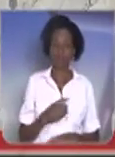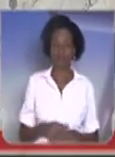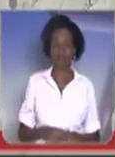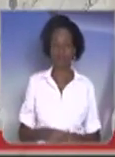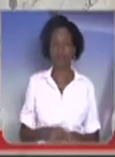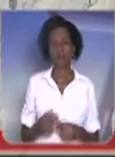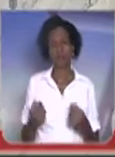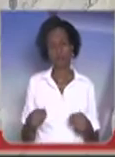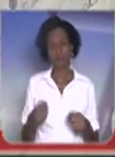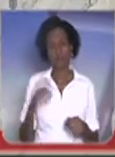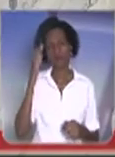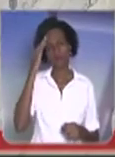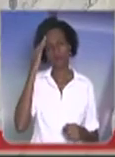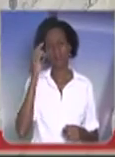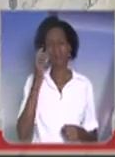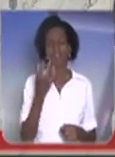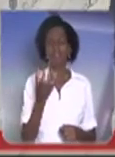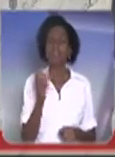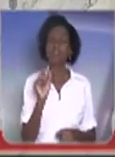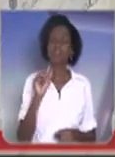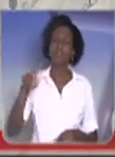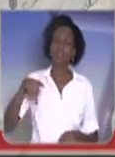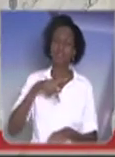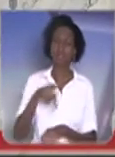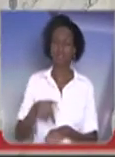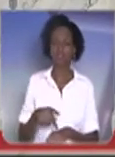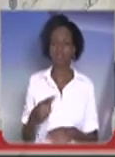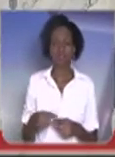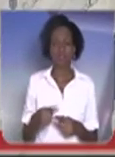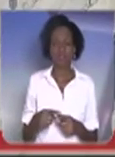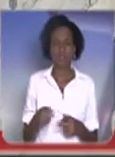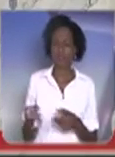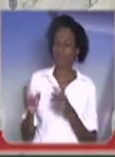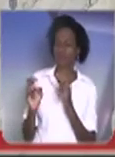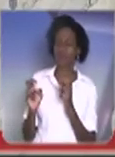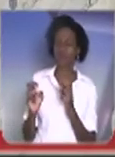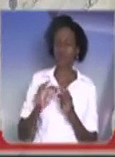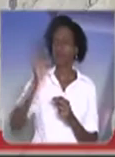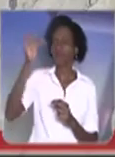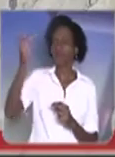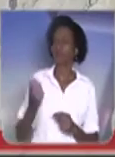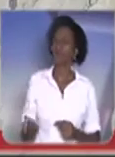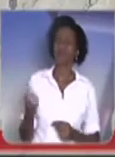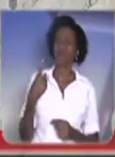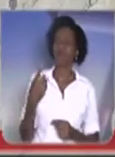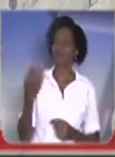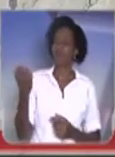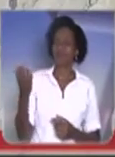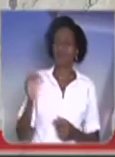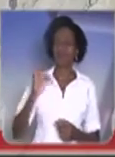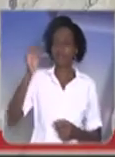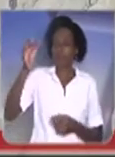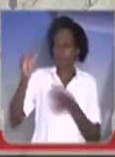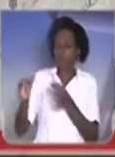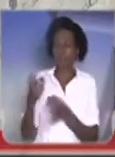nós precisamos entender o que nós queremos do nosso país, porque a gente nota que a gente tem um futuro estranho pela frente, um futuro